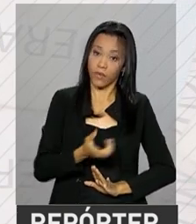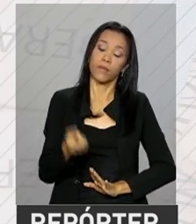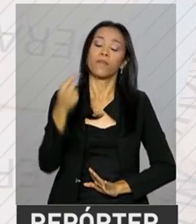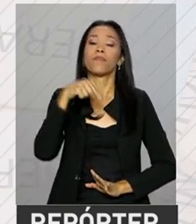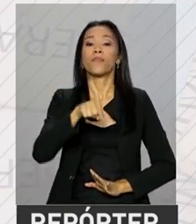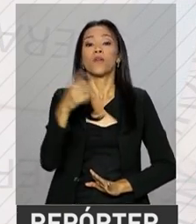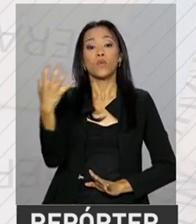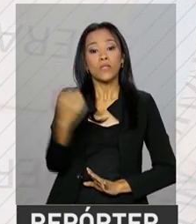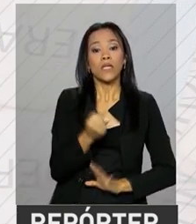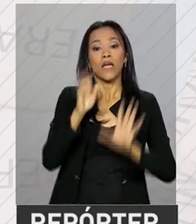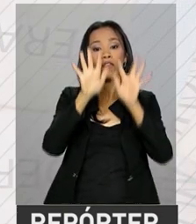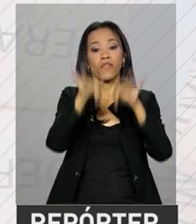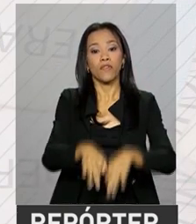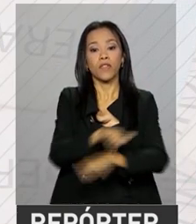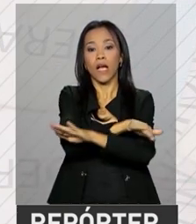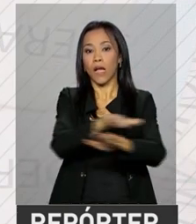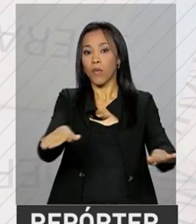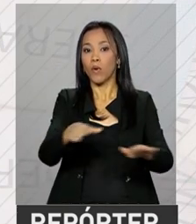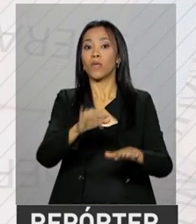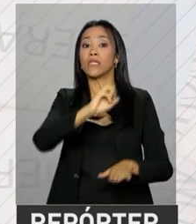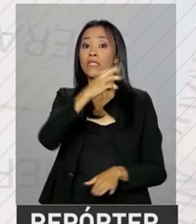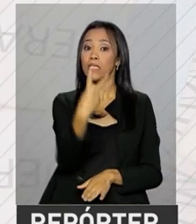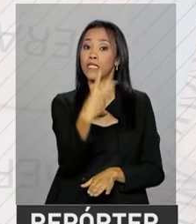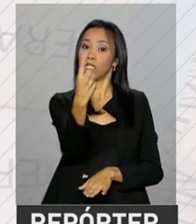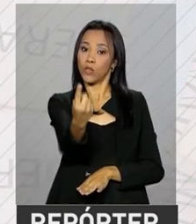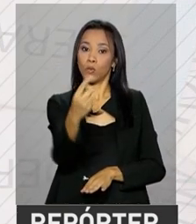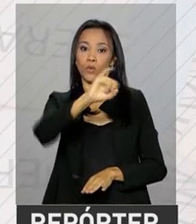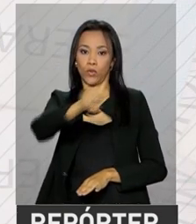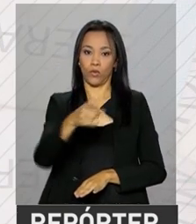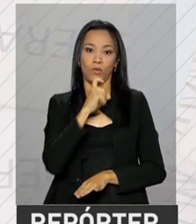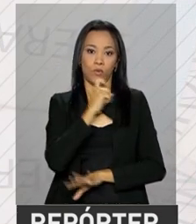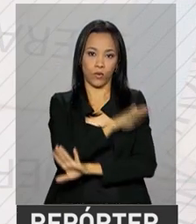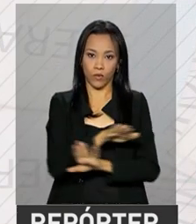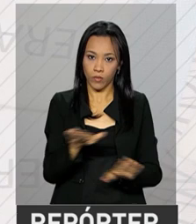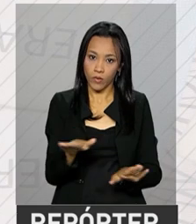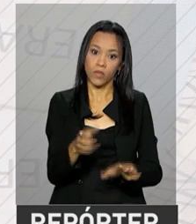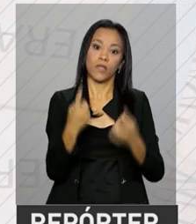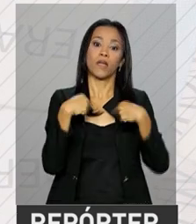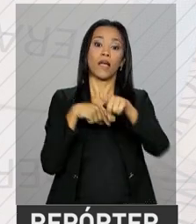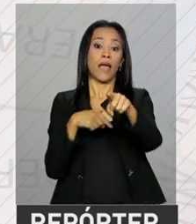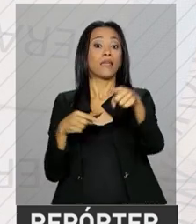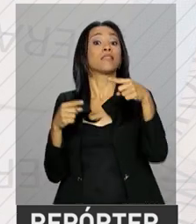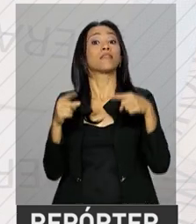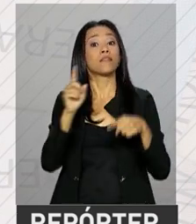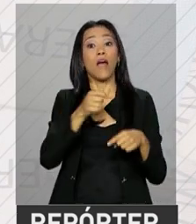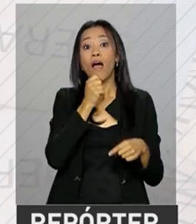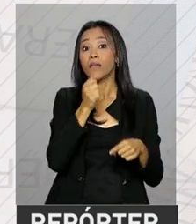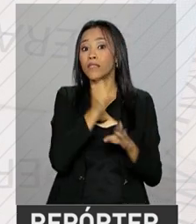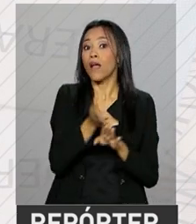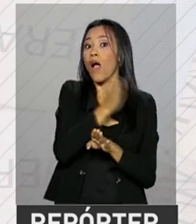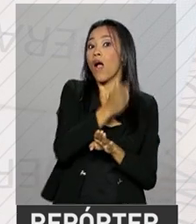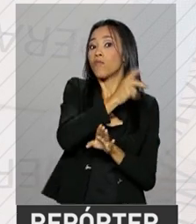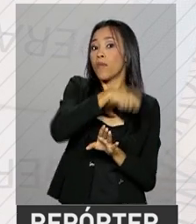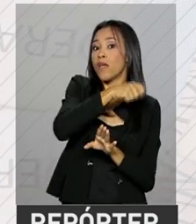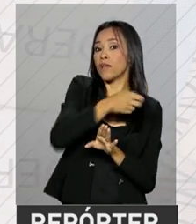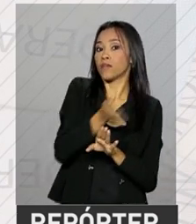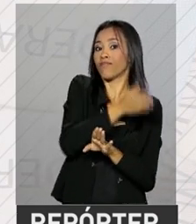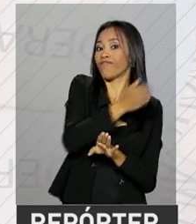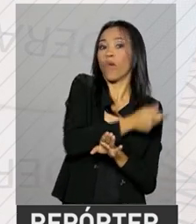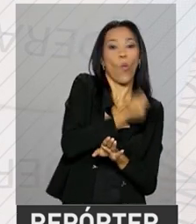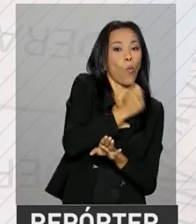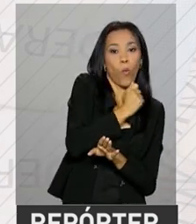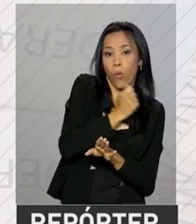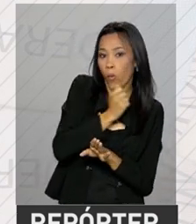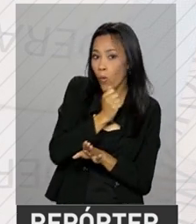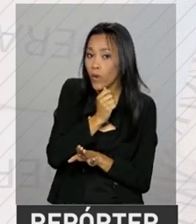Os saques se encerram em 31 de julho. A data também é o limite para quem ainda não resgatou os recursos e